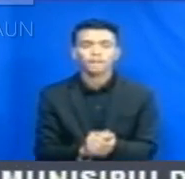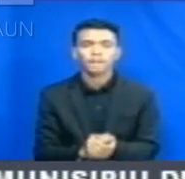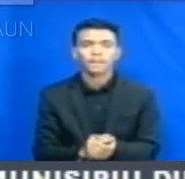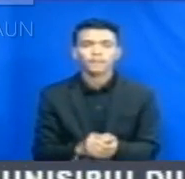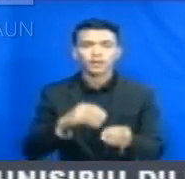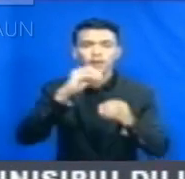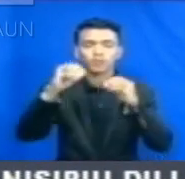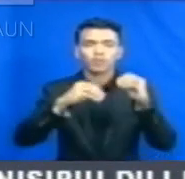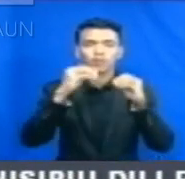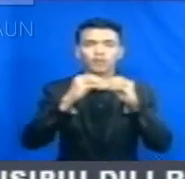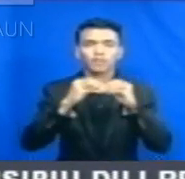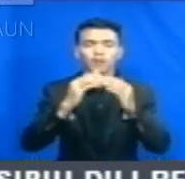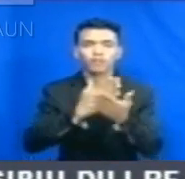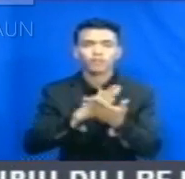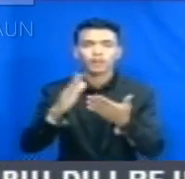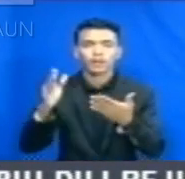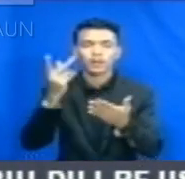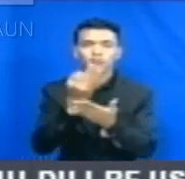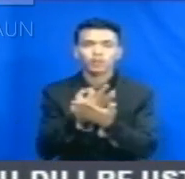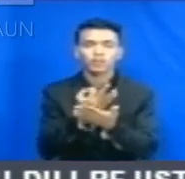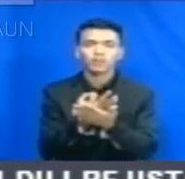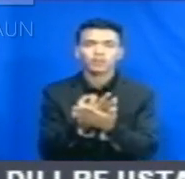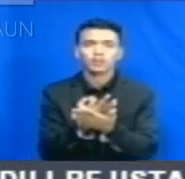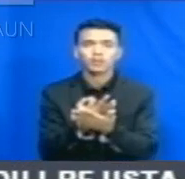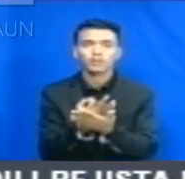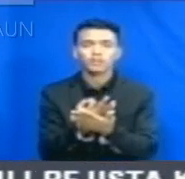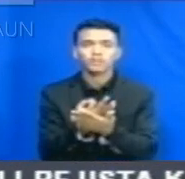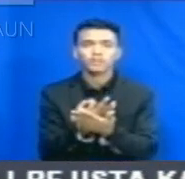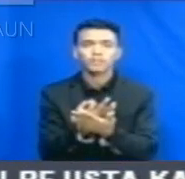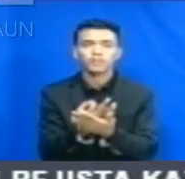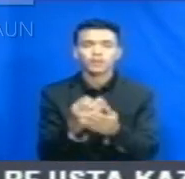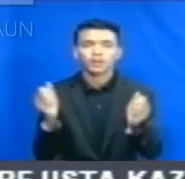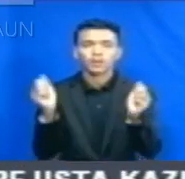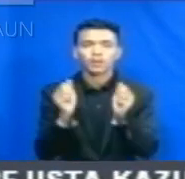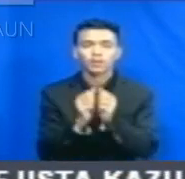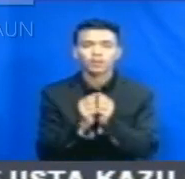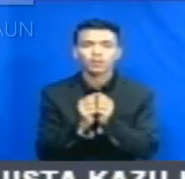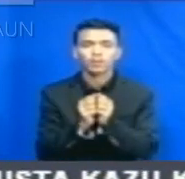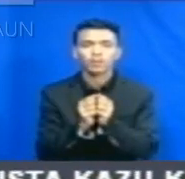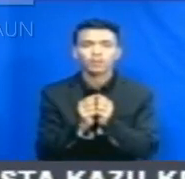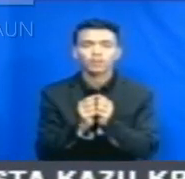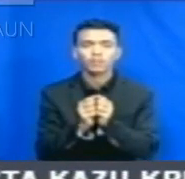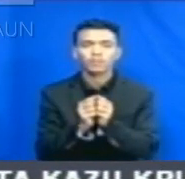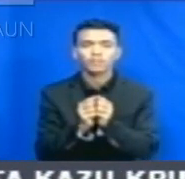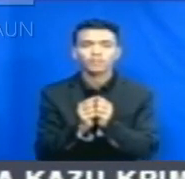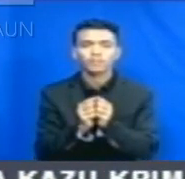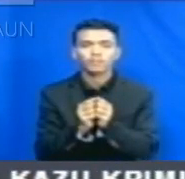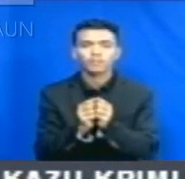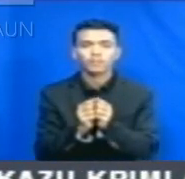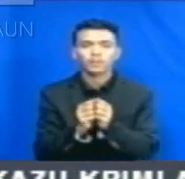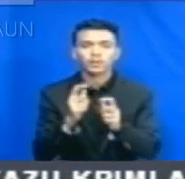2022, né? Conaba atribuição subsídio financeira o contexto excepcional